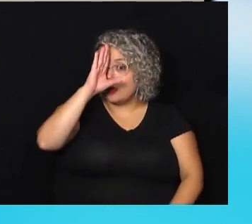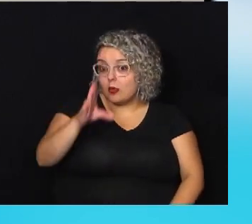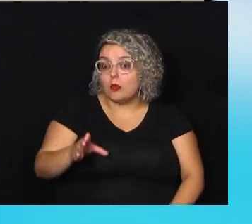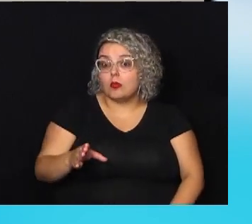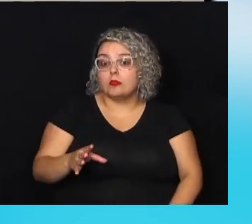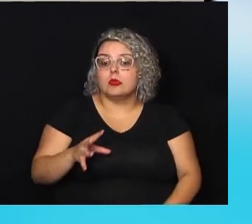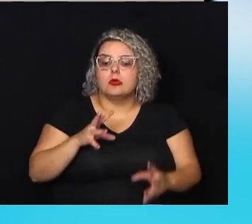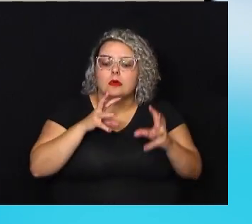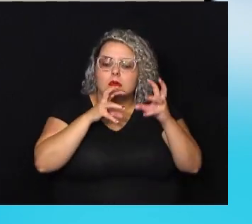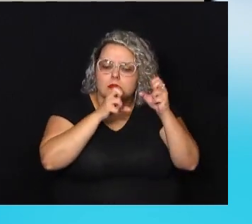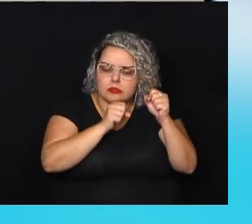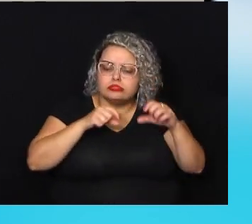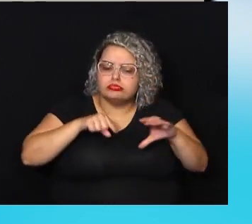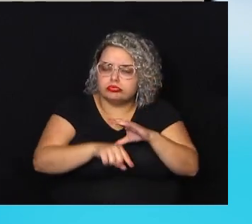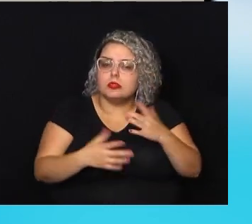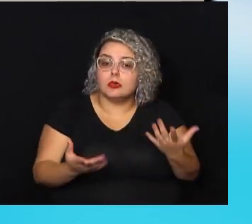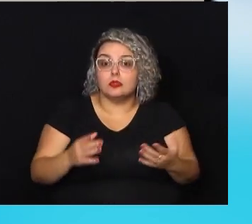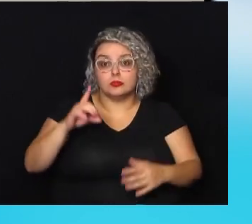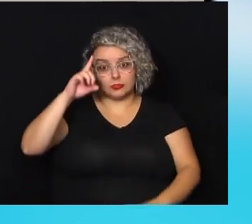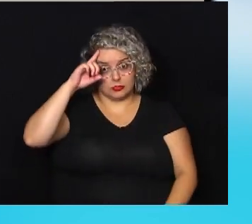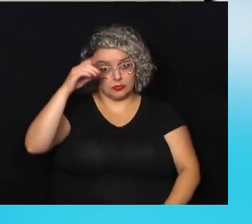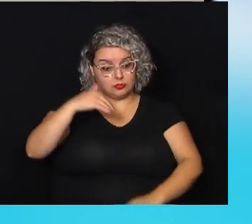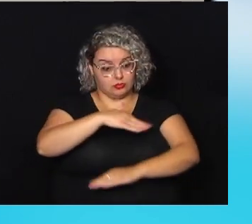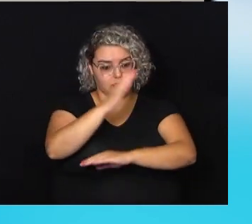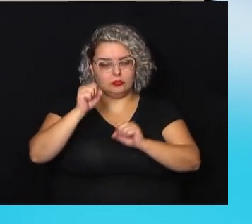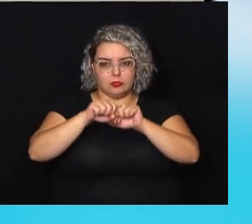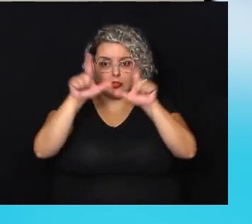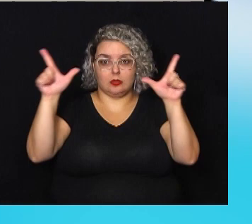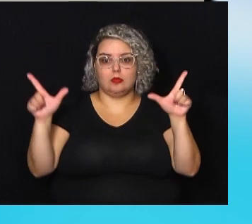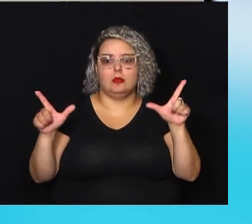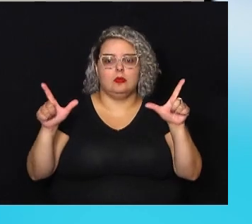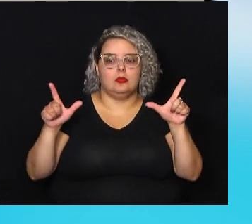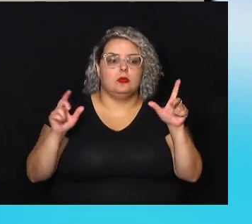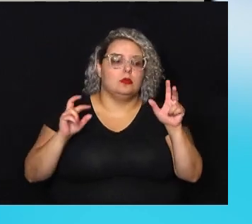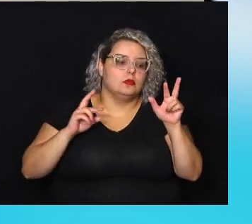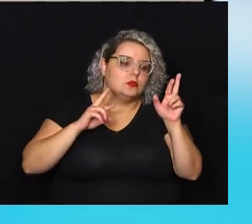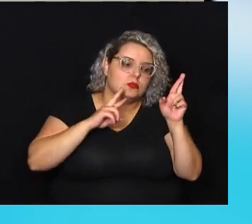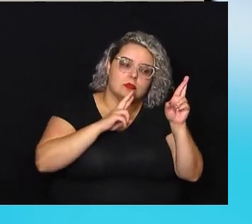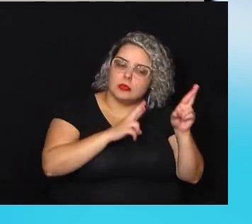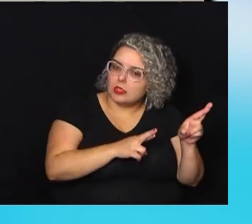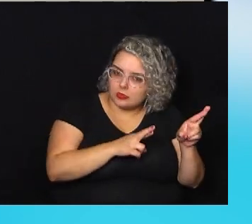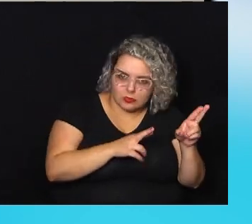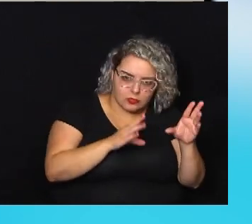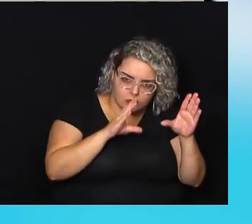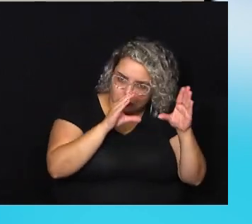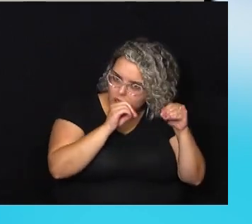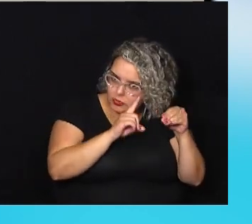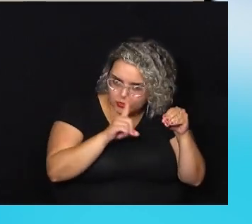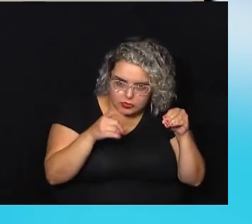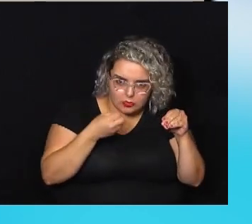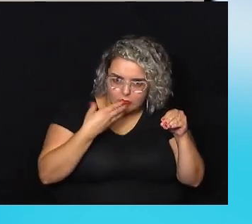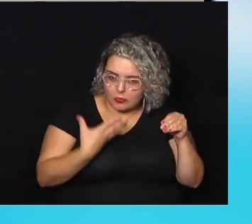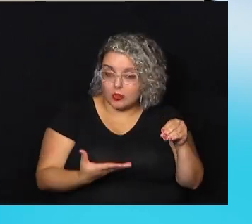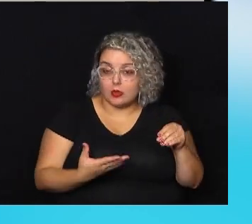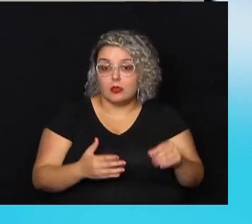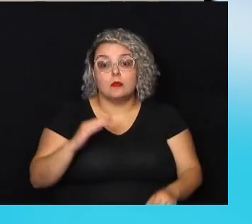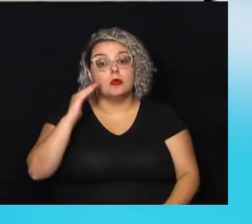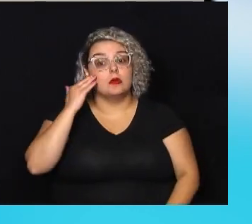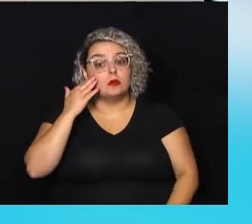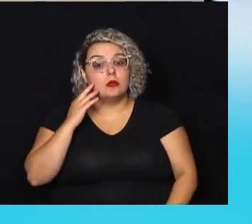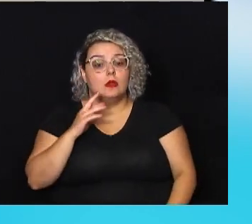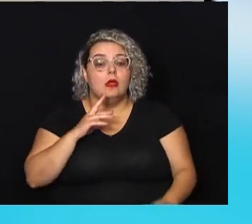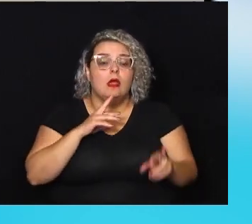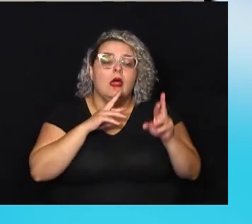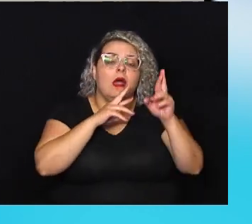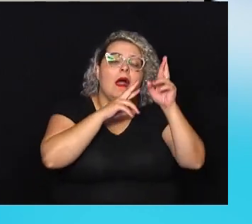que pensar como a principal causa de sonolência excessiva durante o dia de uma noite que não foi reparadora. A